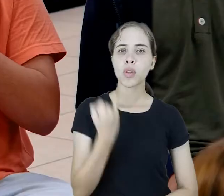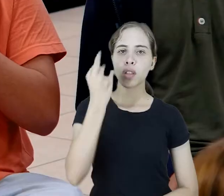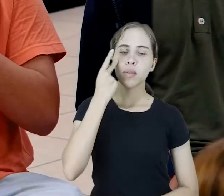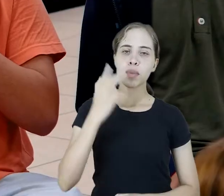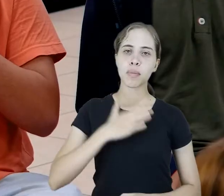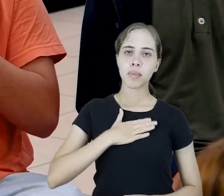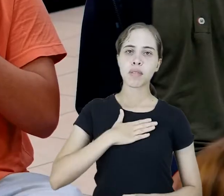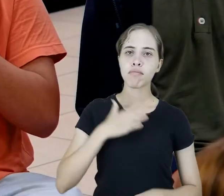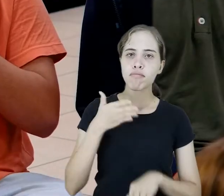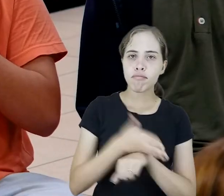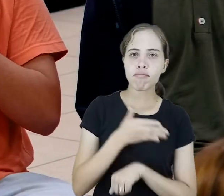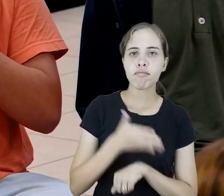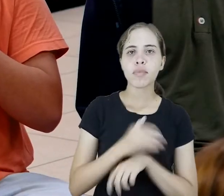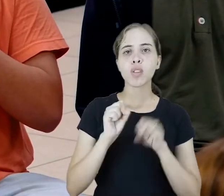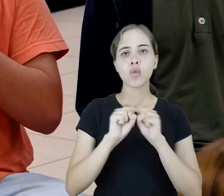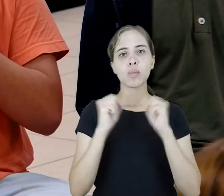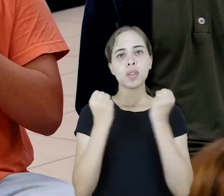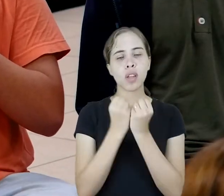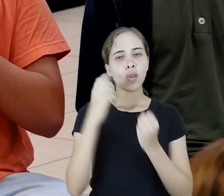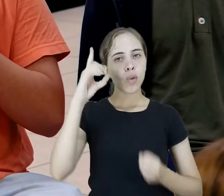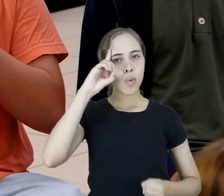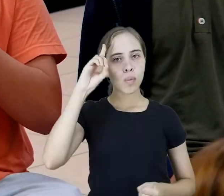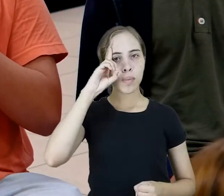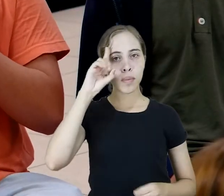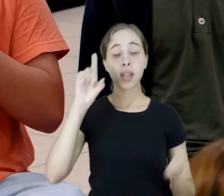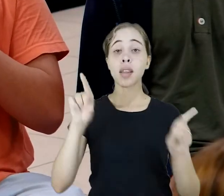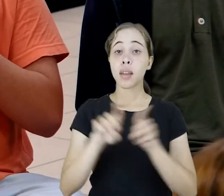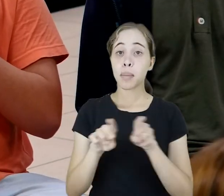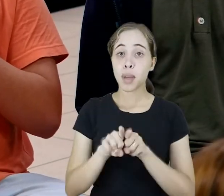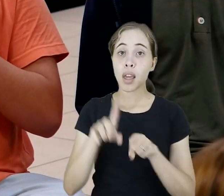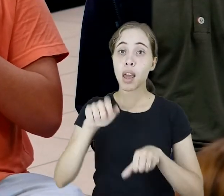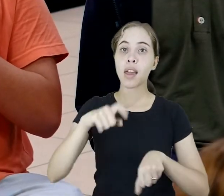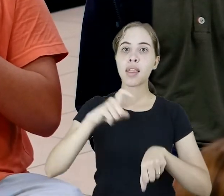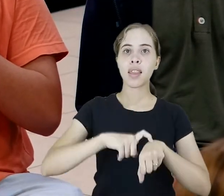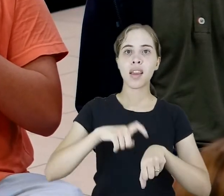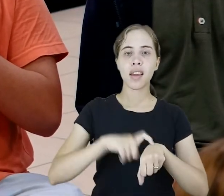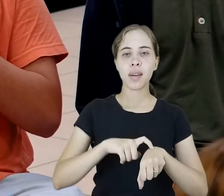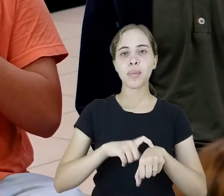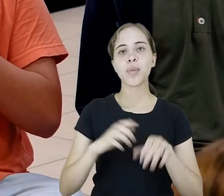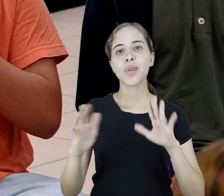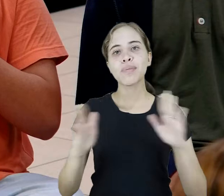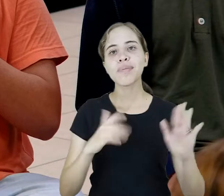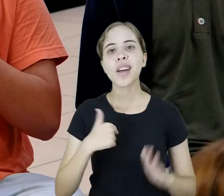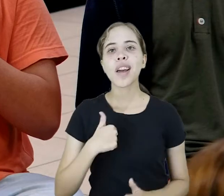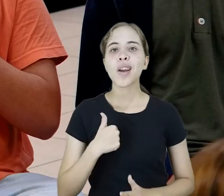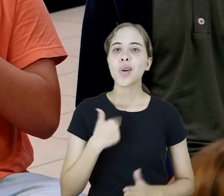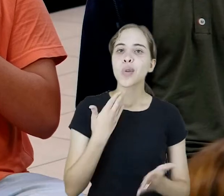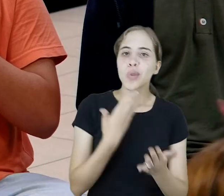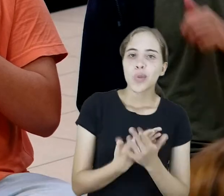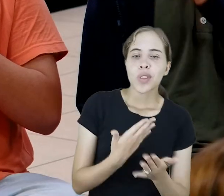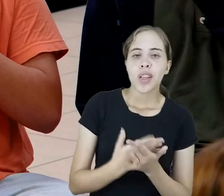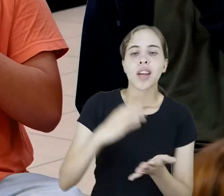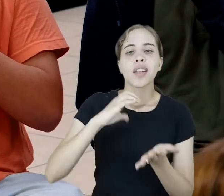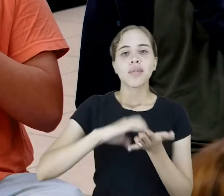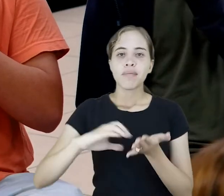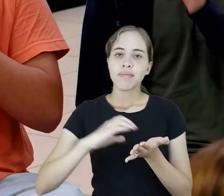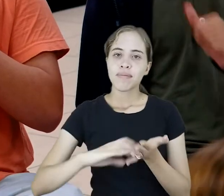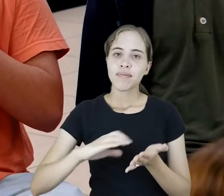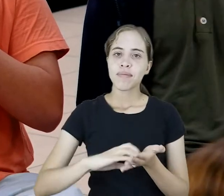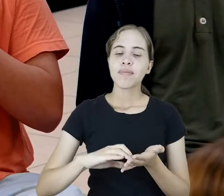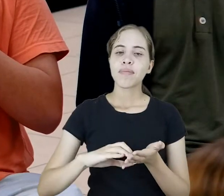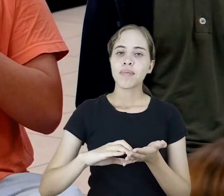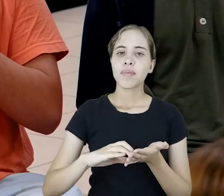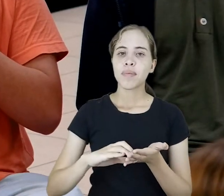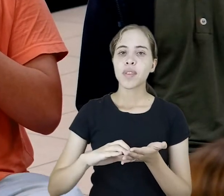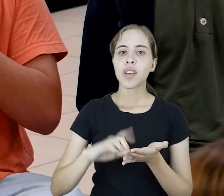estar no seminário todos os dias. O seminário também é um momento em que posso estudar as Escrituras,